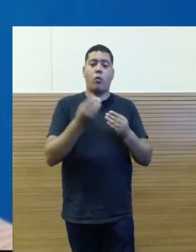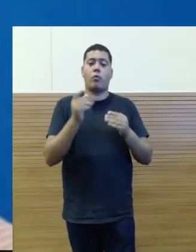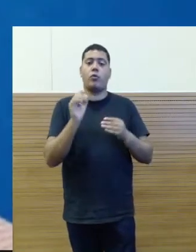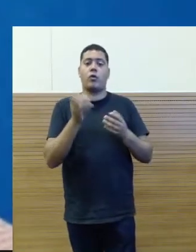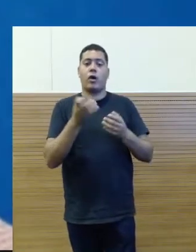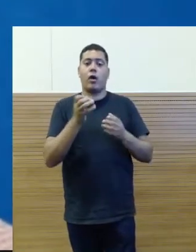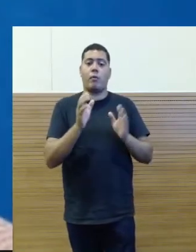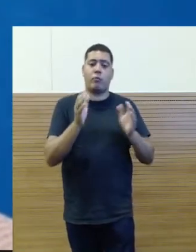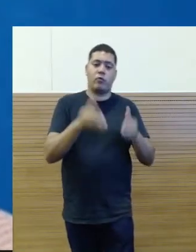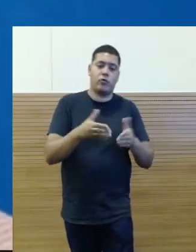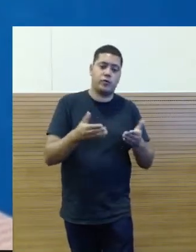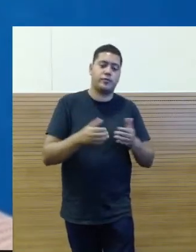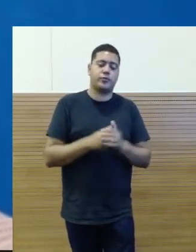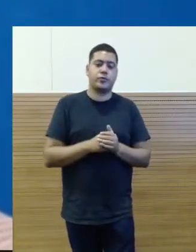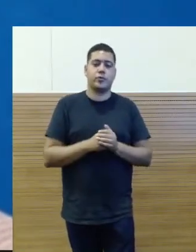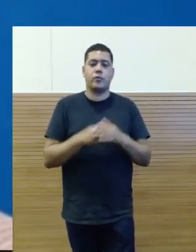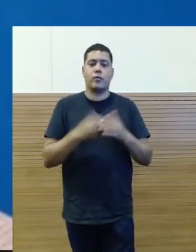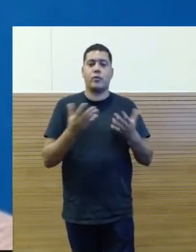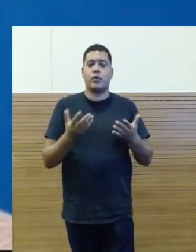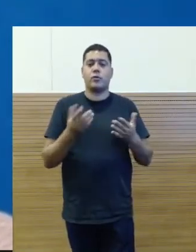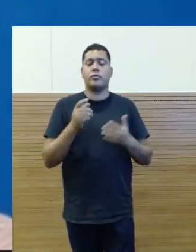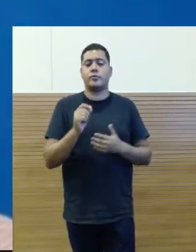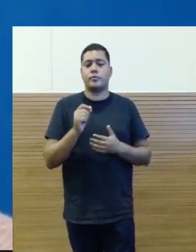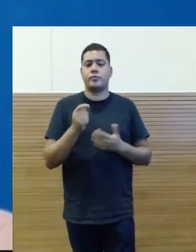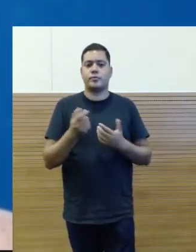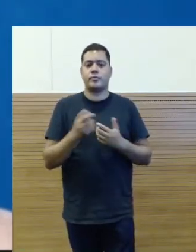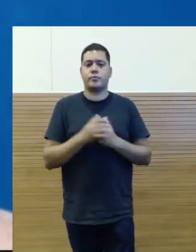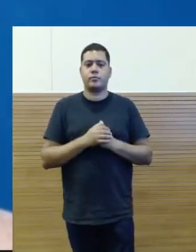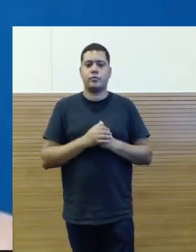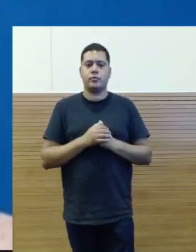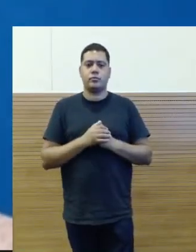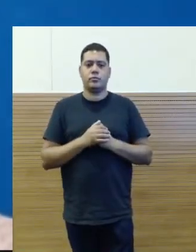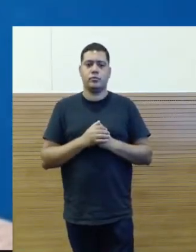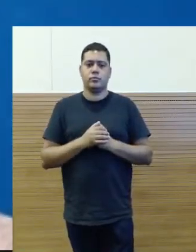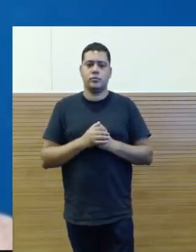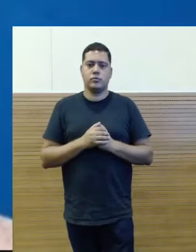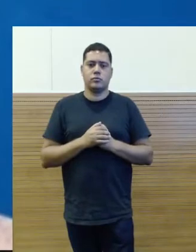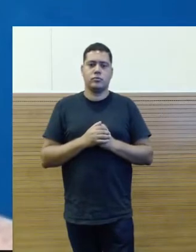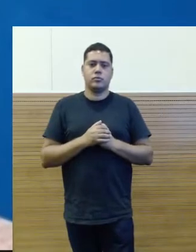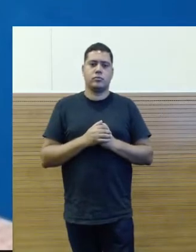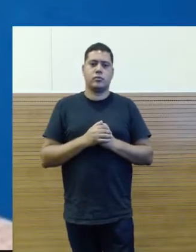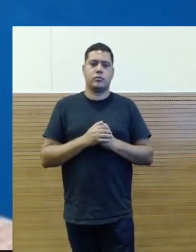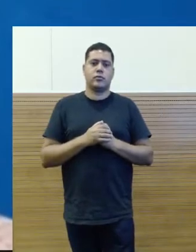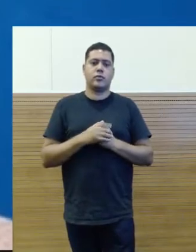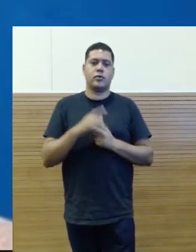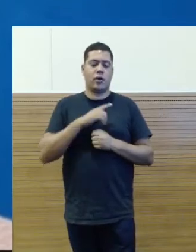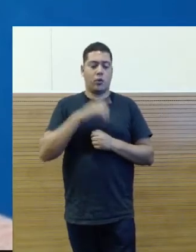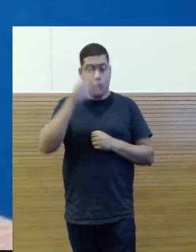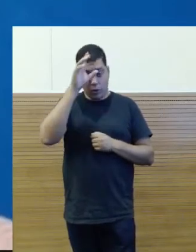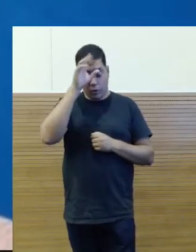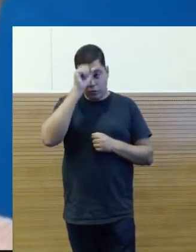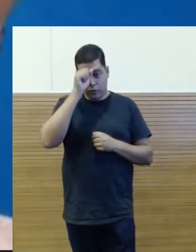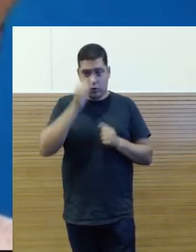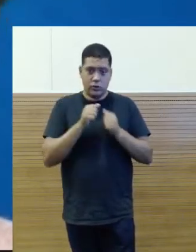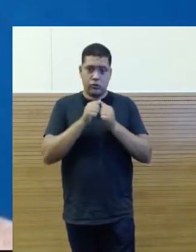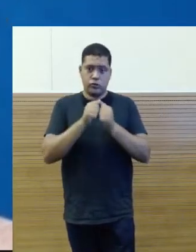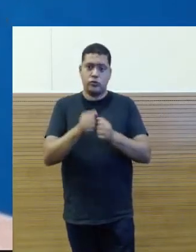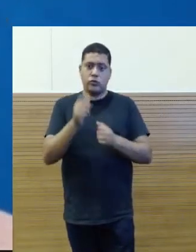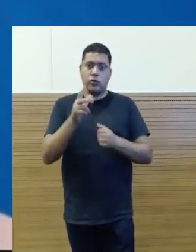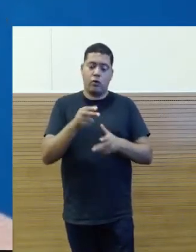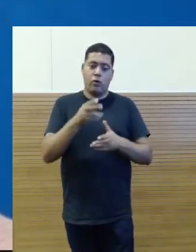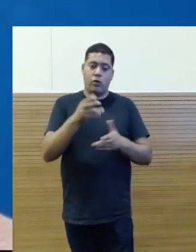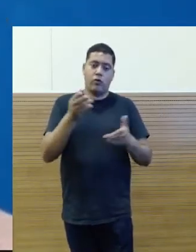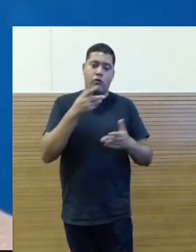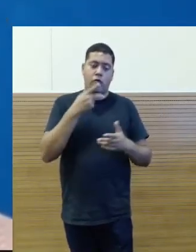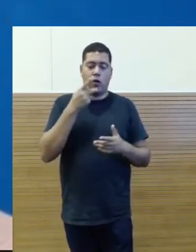focar. Então, a questão é ter um aprendizado em conjunto, como essa equipe aqui está fazendo, com esse grupo